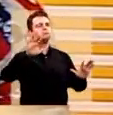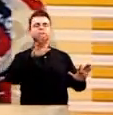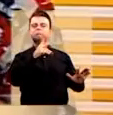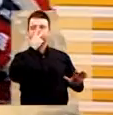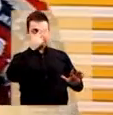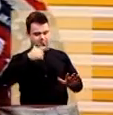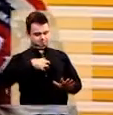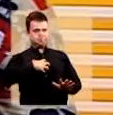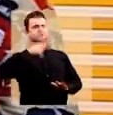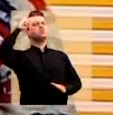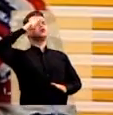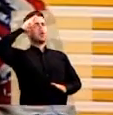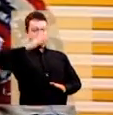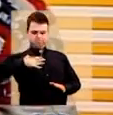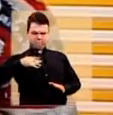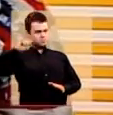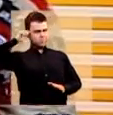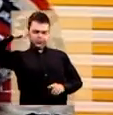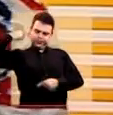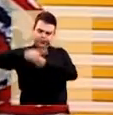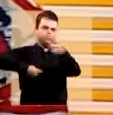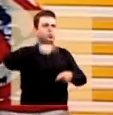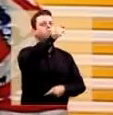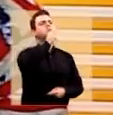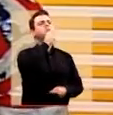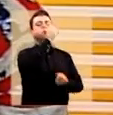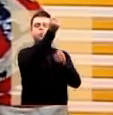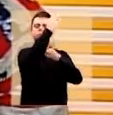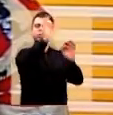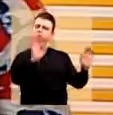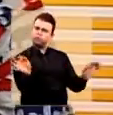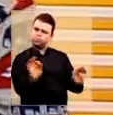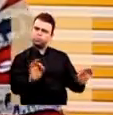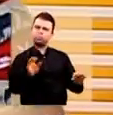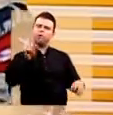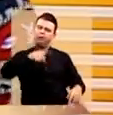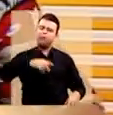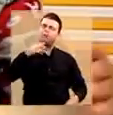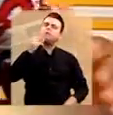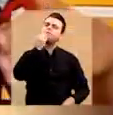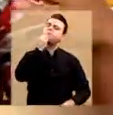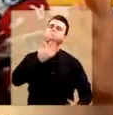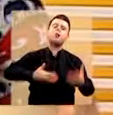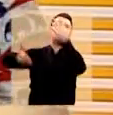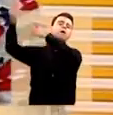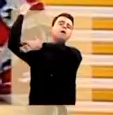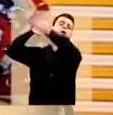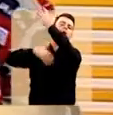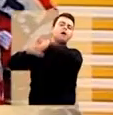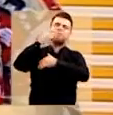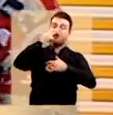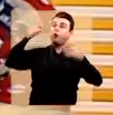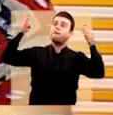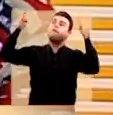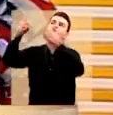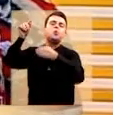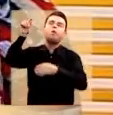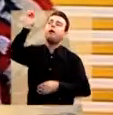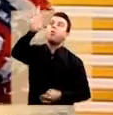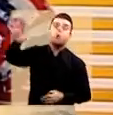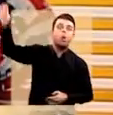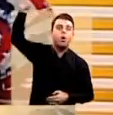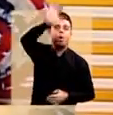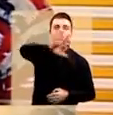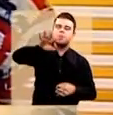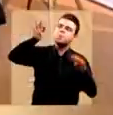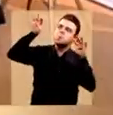eu não vou saber que a minha história é bonita, eu não vou me auto-reconhecer naquela história. Eu tenho que estudar a história do renascentismo, sei que tudo, toda a história